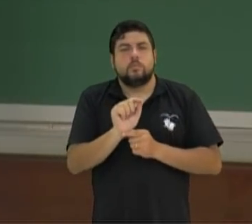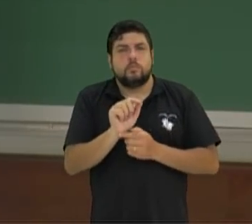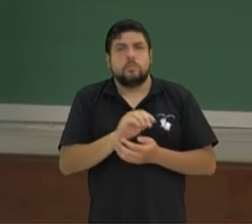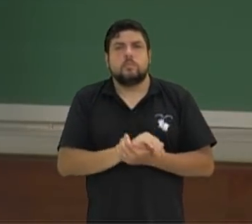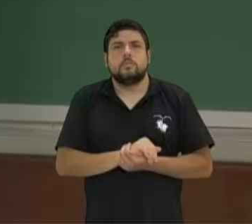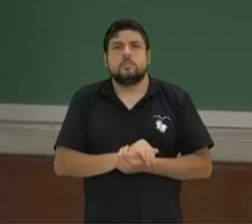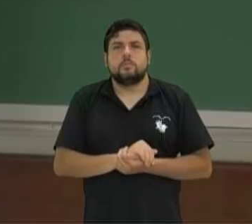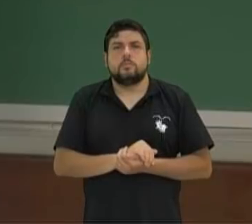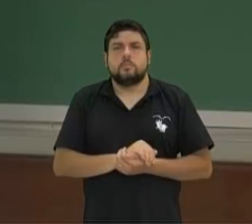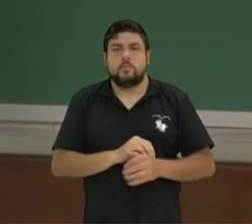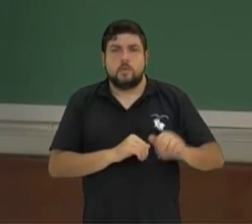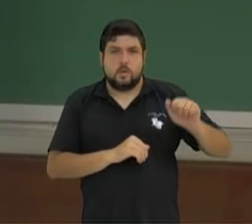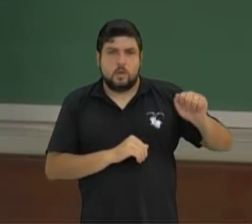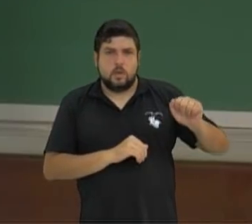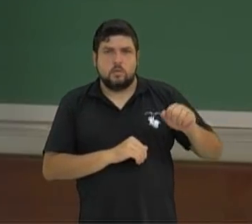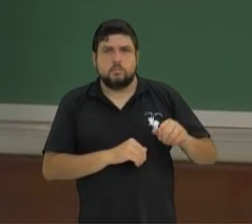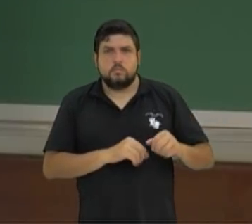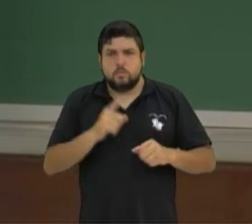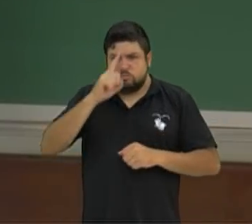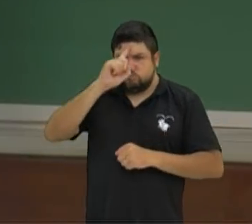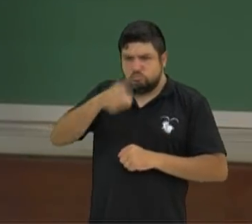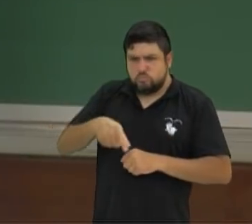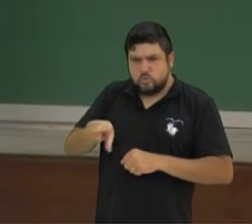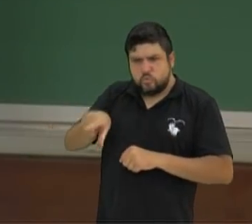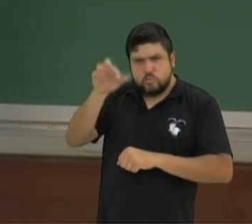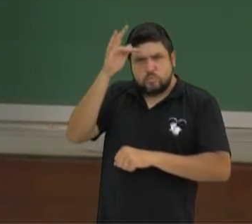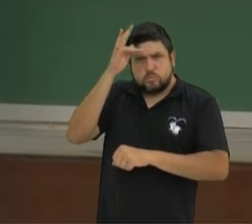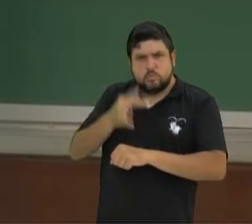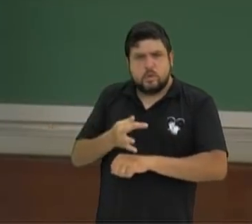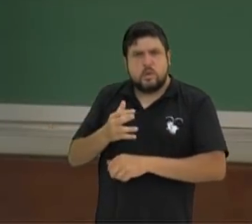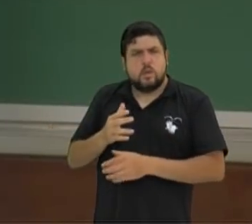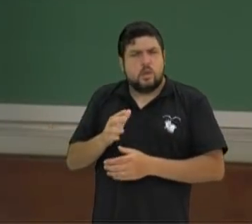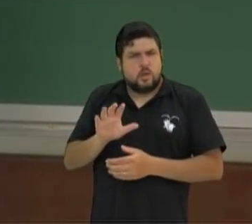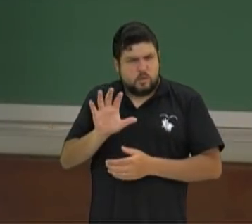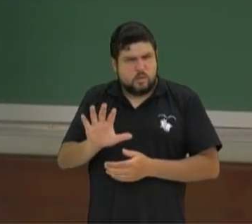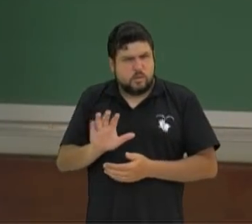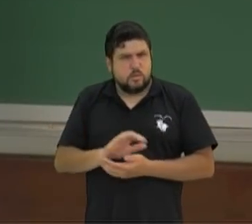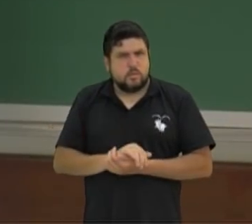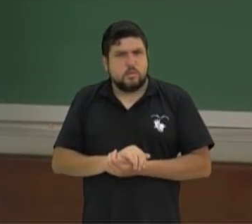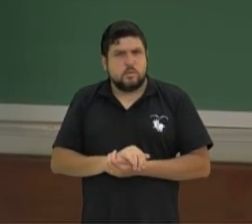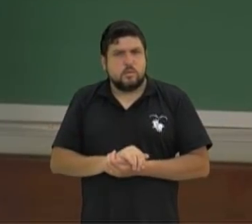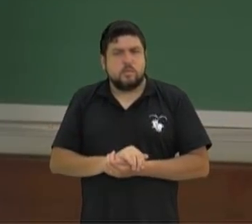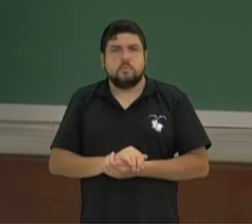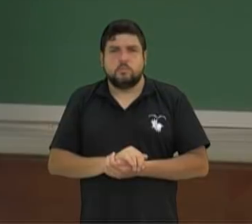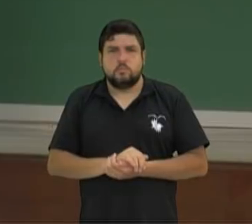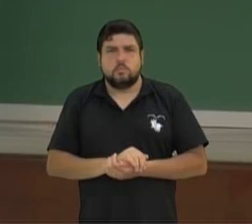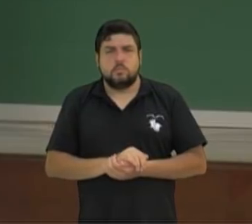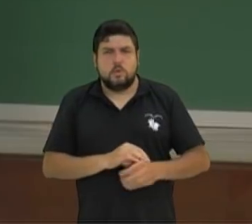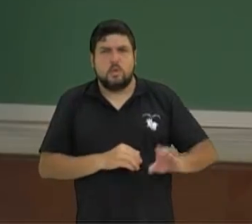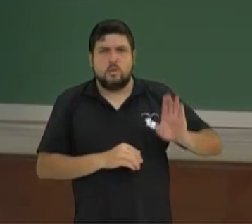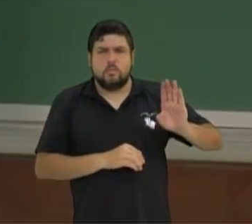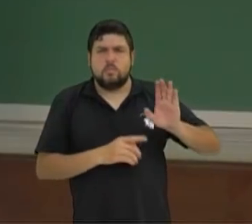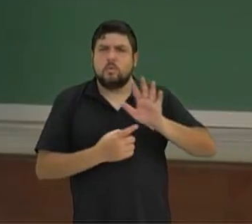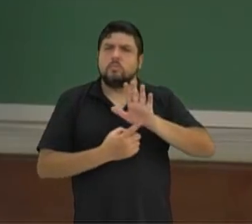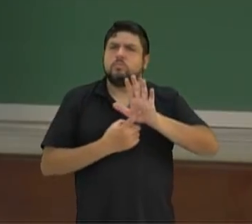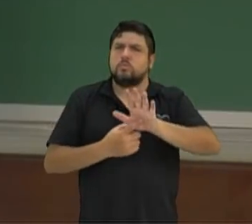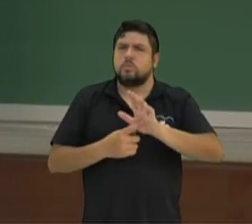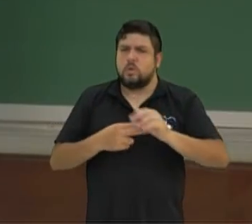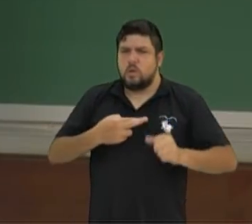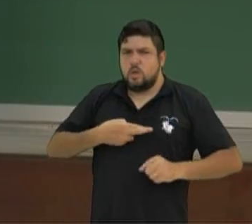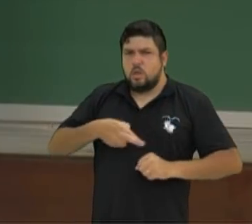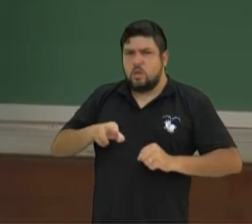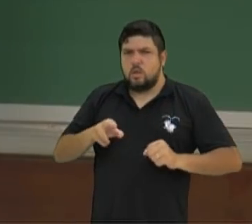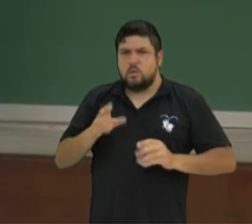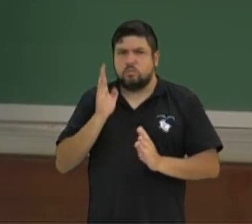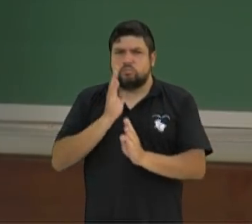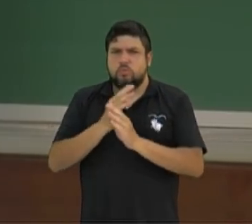a doutrinação religiosa para uma fé? Será que é isso? Mostrar como as religiões são causa de conflito? Ou letra